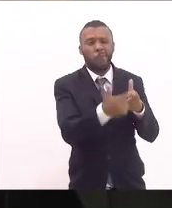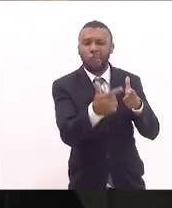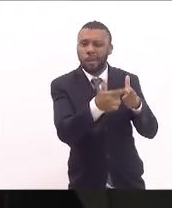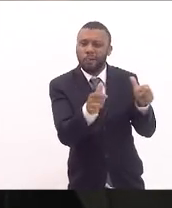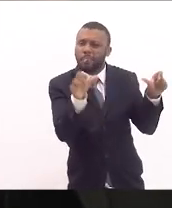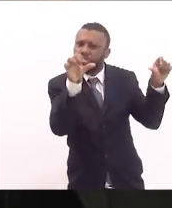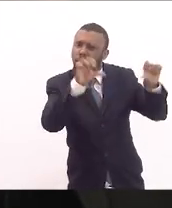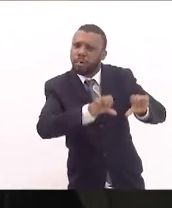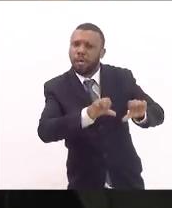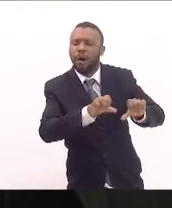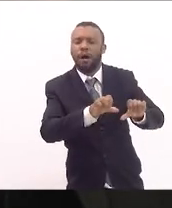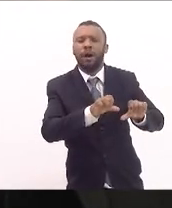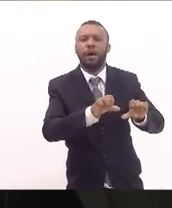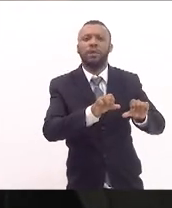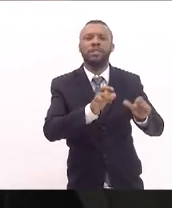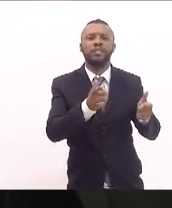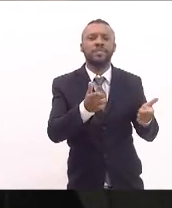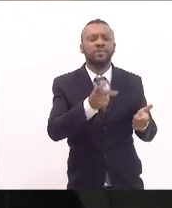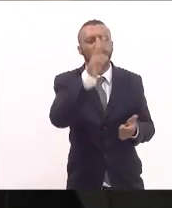fortíssima